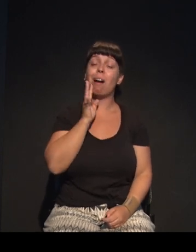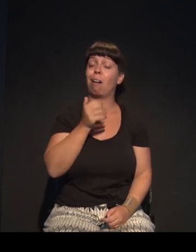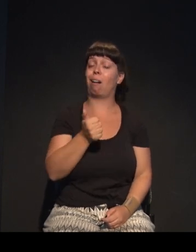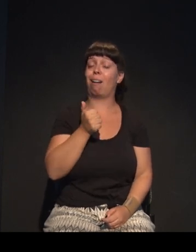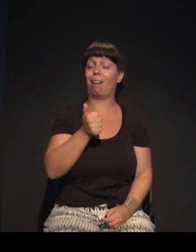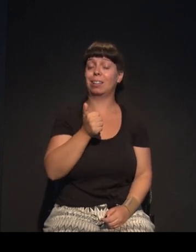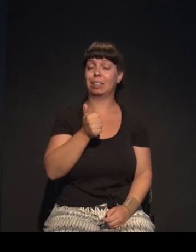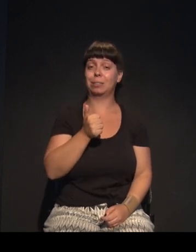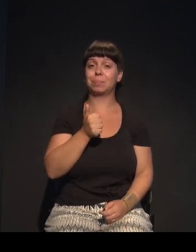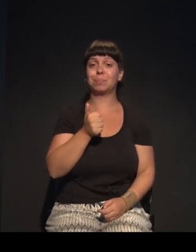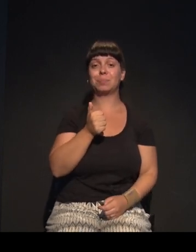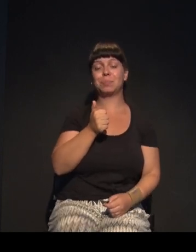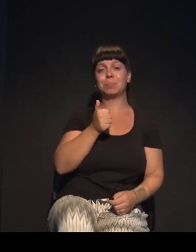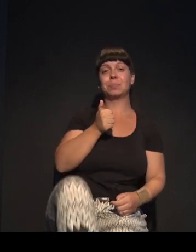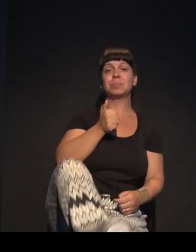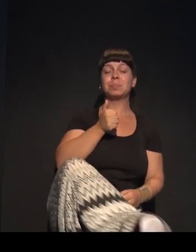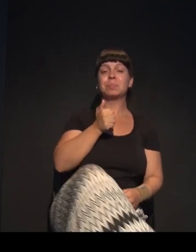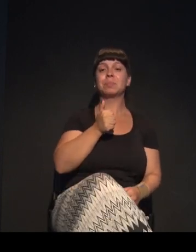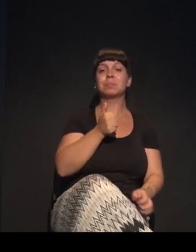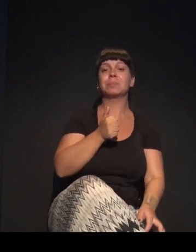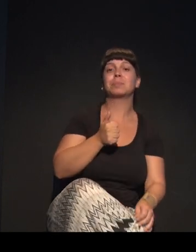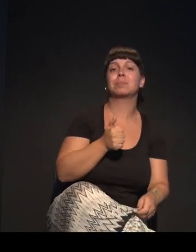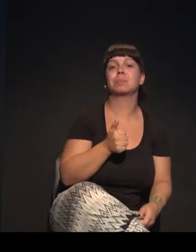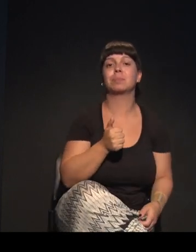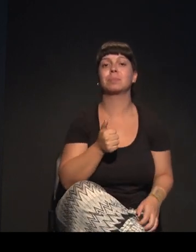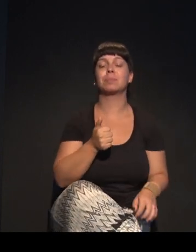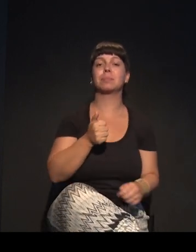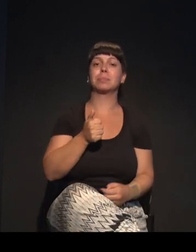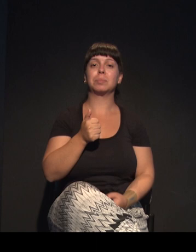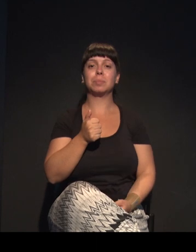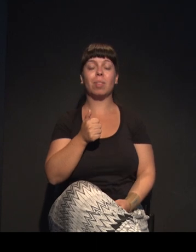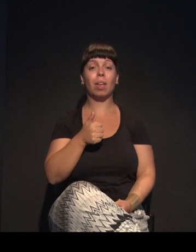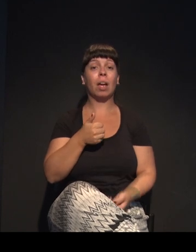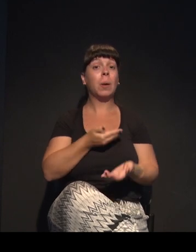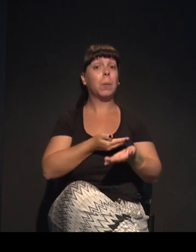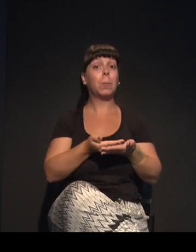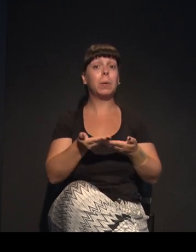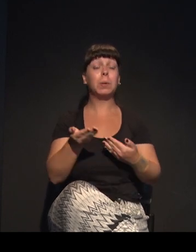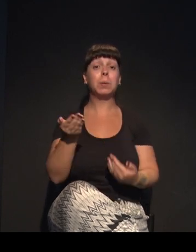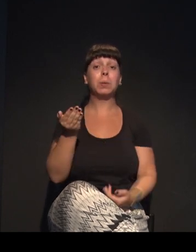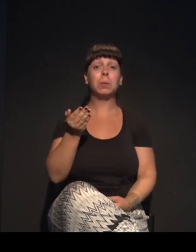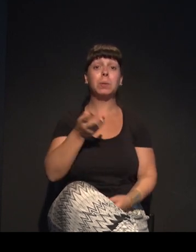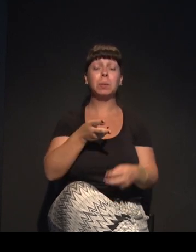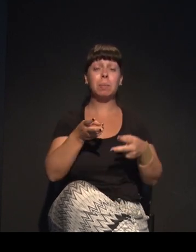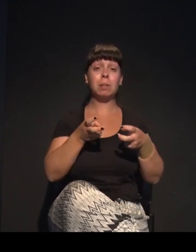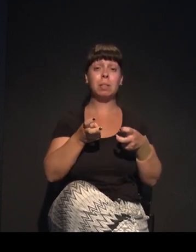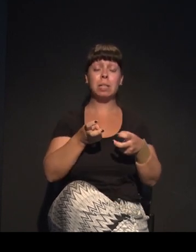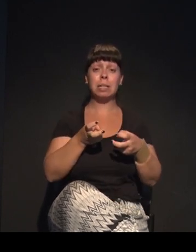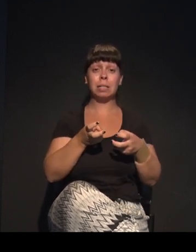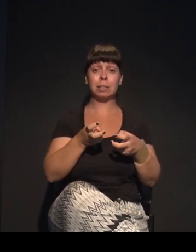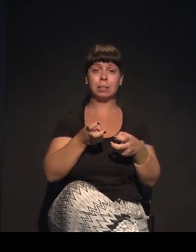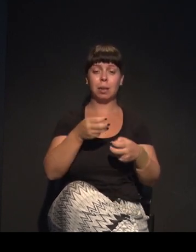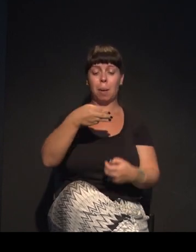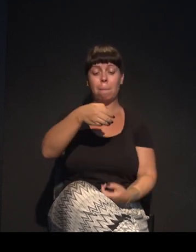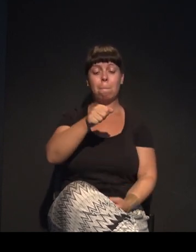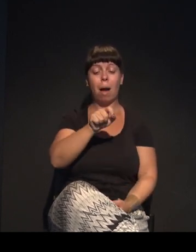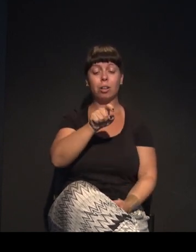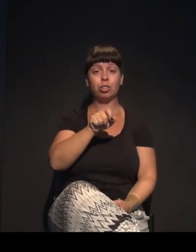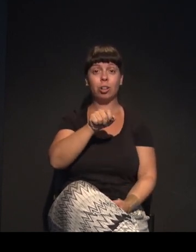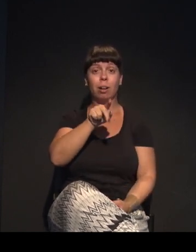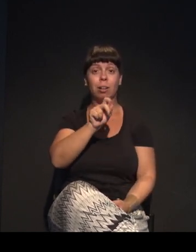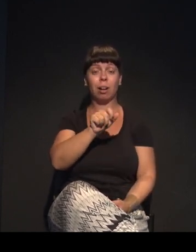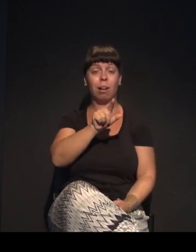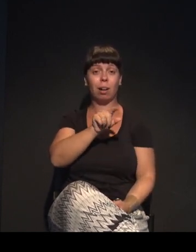eles começaram assim a perceber que é eles não tinha palavras pra os maxacalis que falam fluentemente